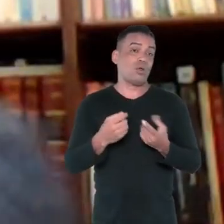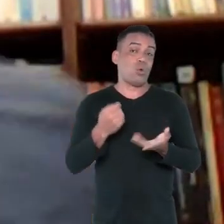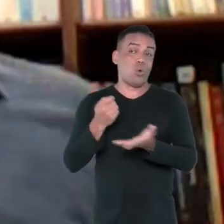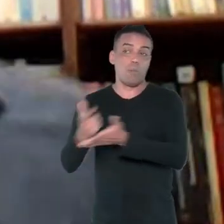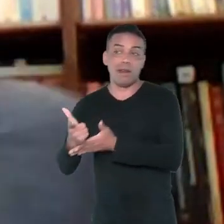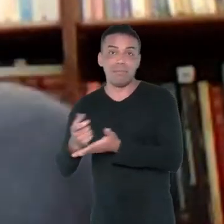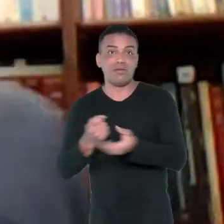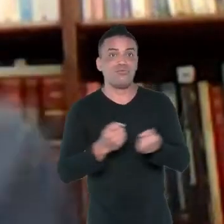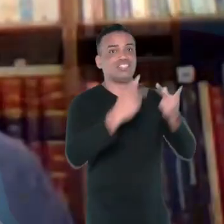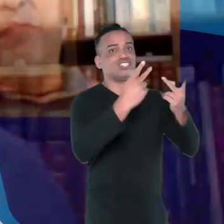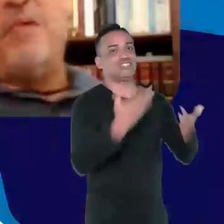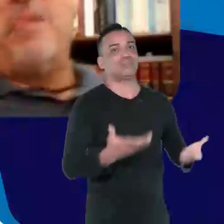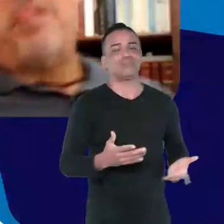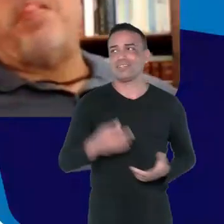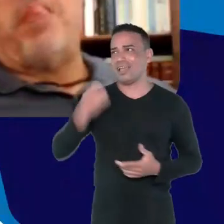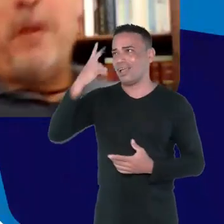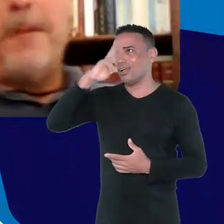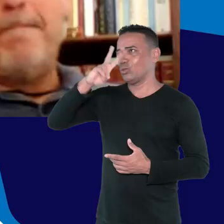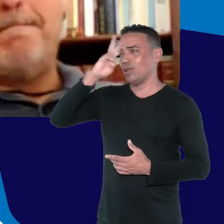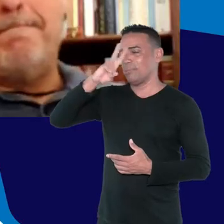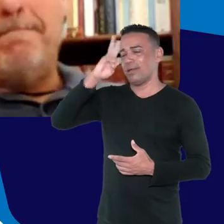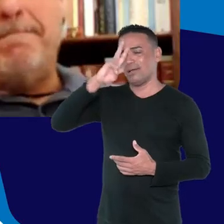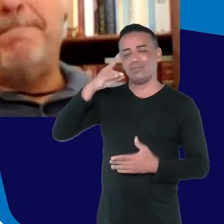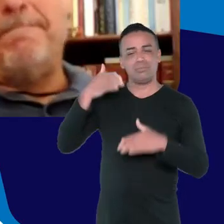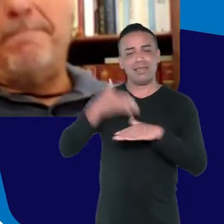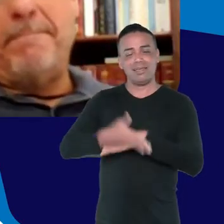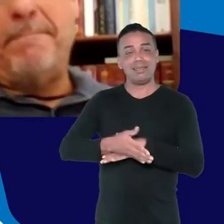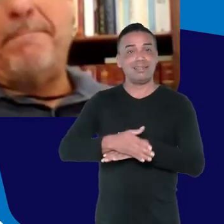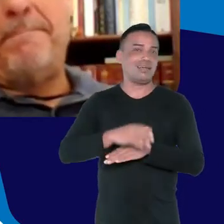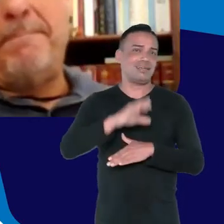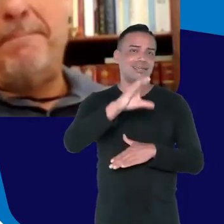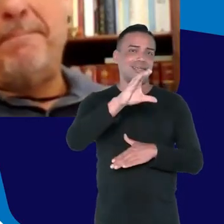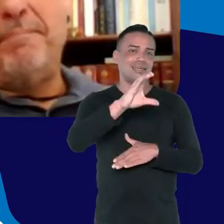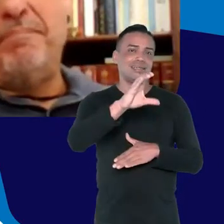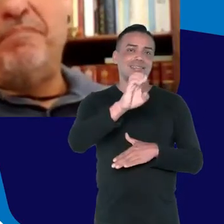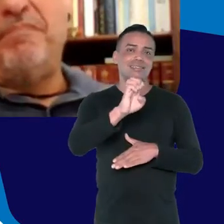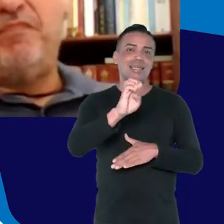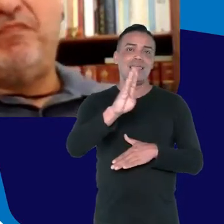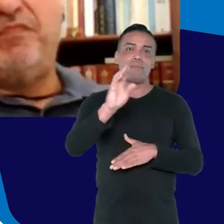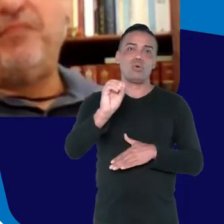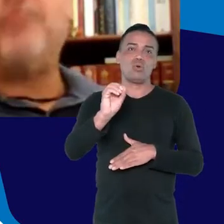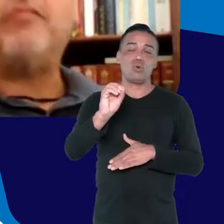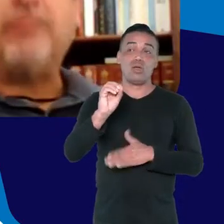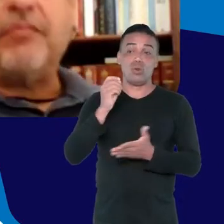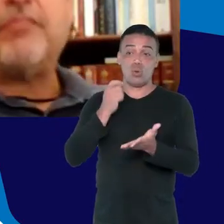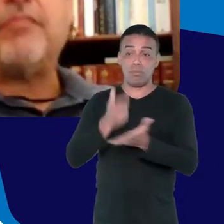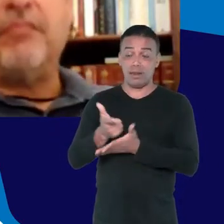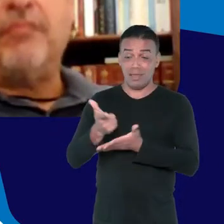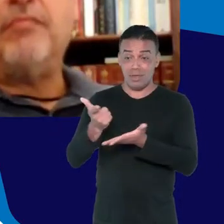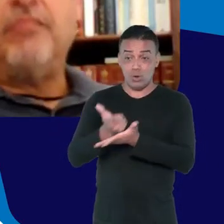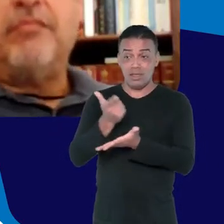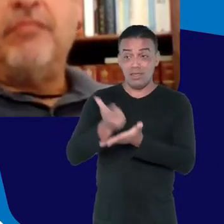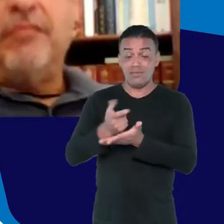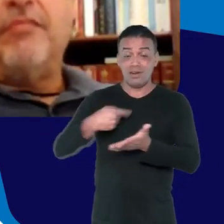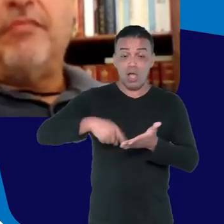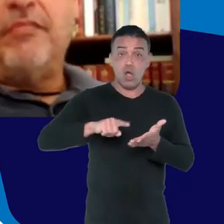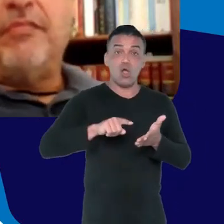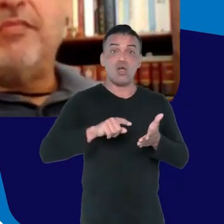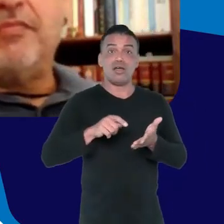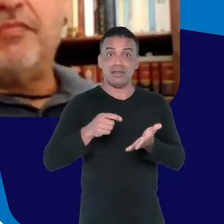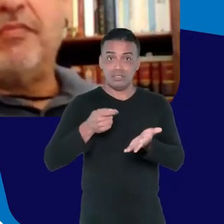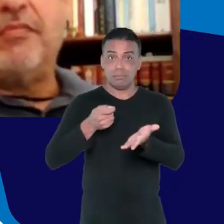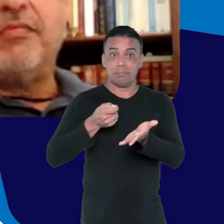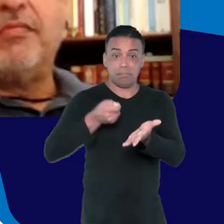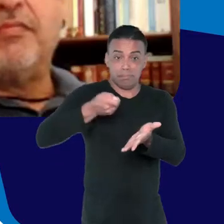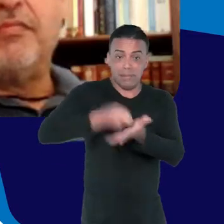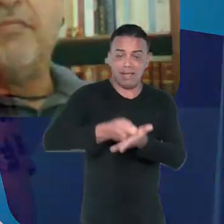E te ouvindo, eu tô lembrando a minha última ida a um sebo. Eu comprei um livro e na hora de passar no caixa, o